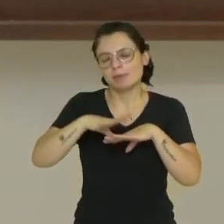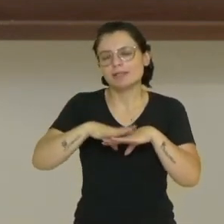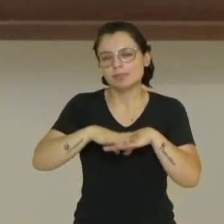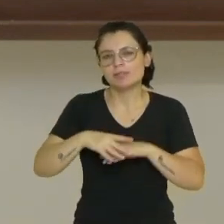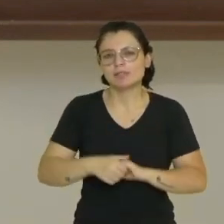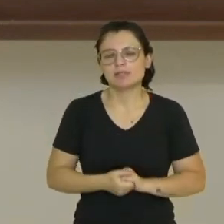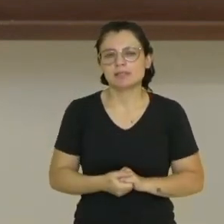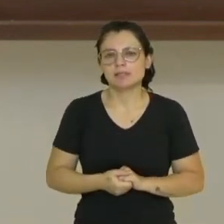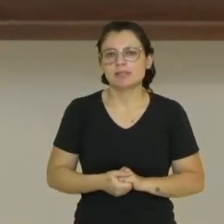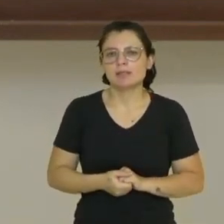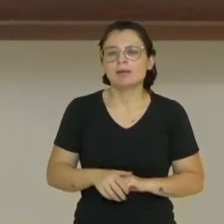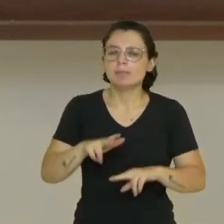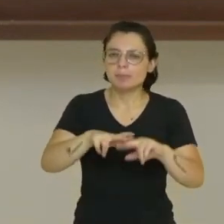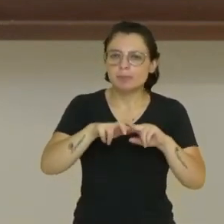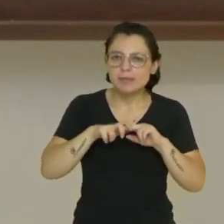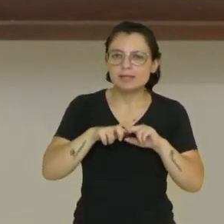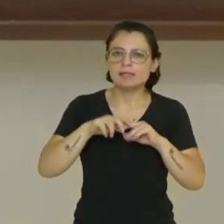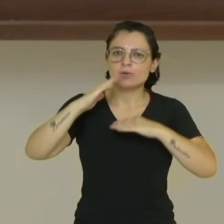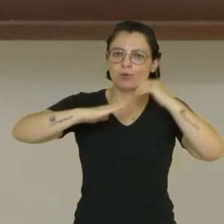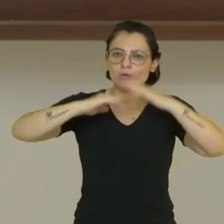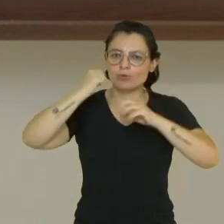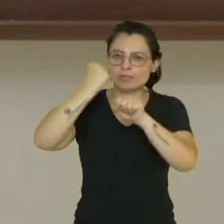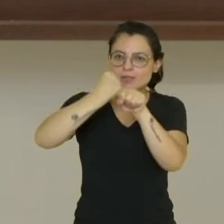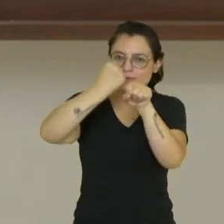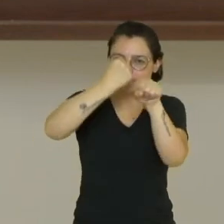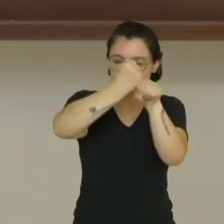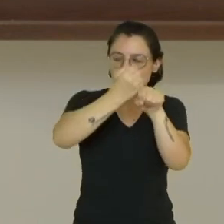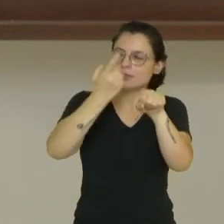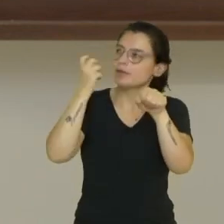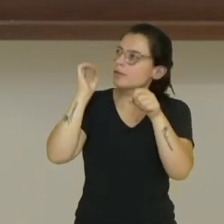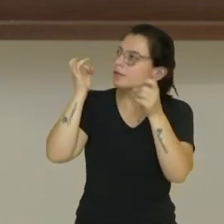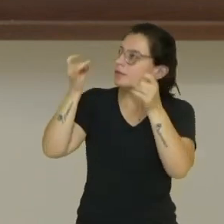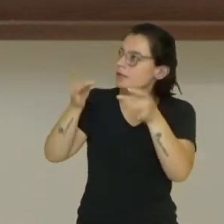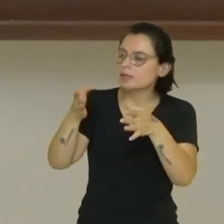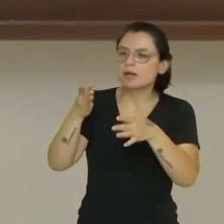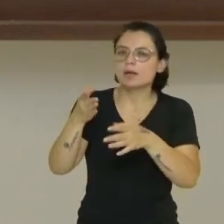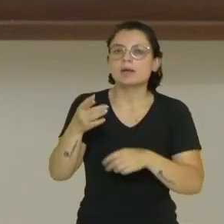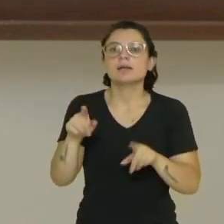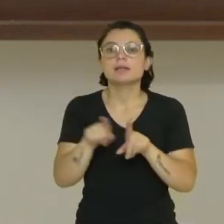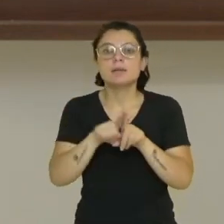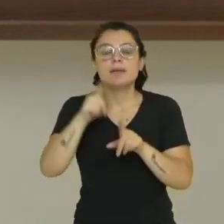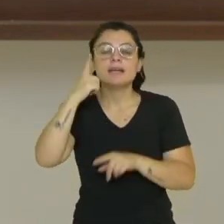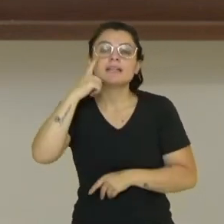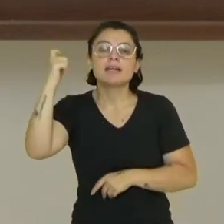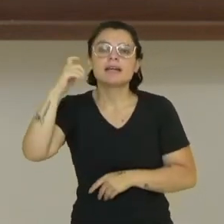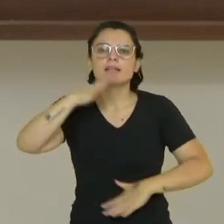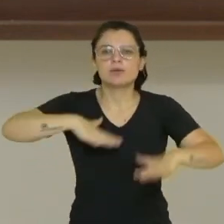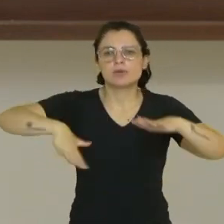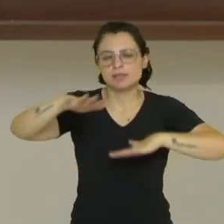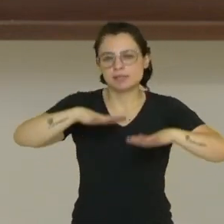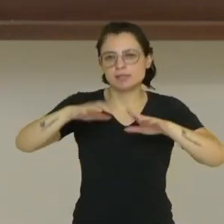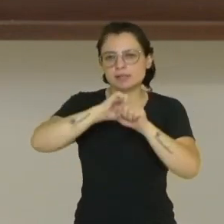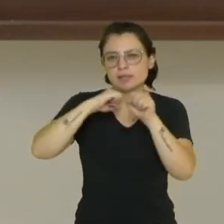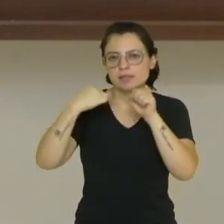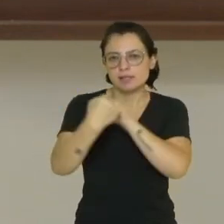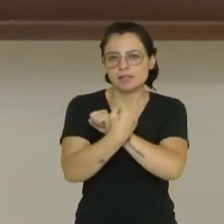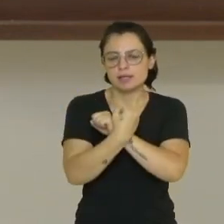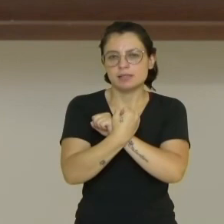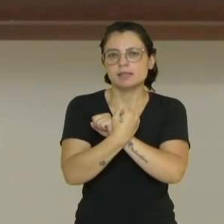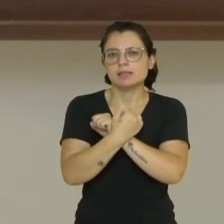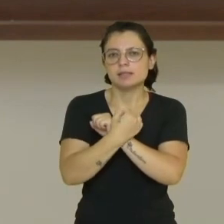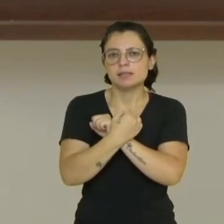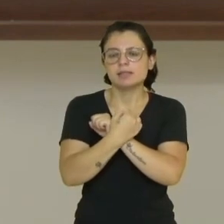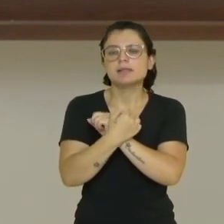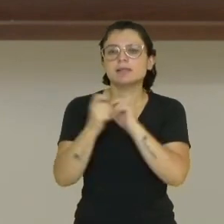haja visto as pirâmides, as construções que eles deixaram, e a ideia de organização dessa sociedade, que